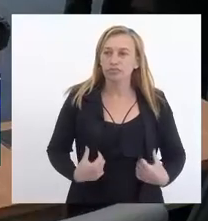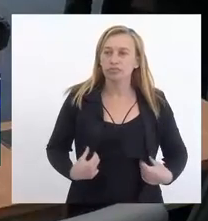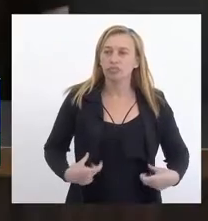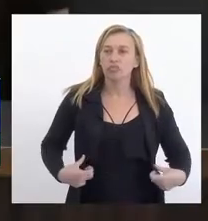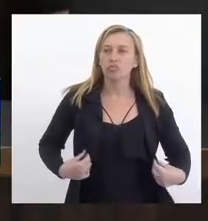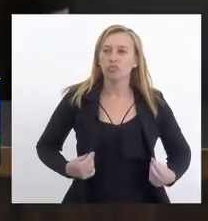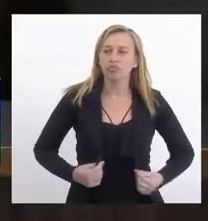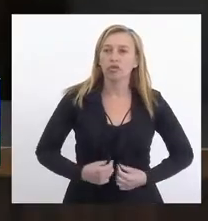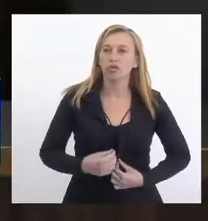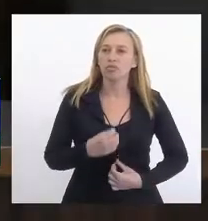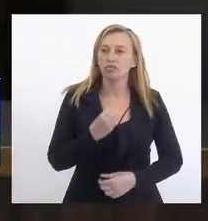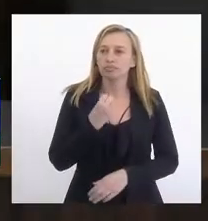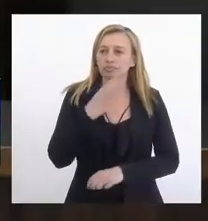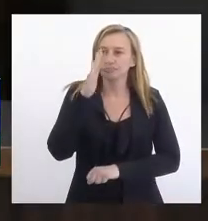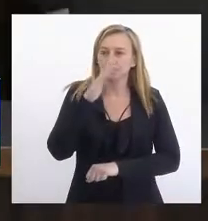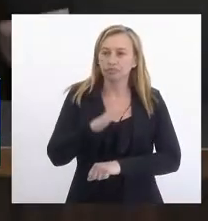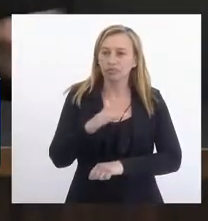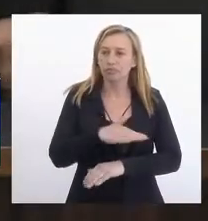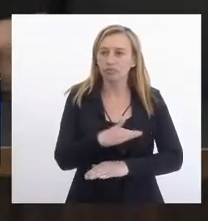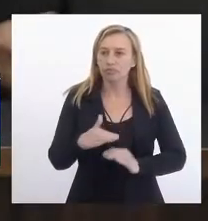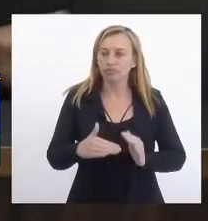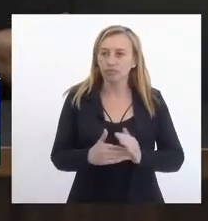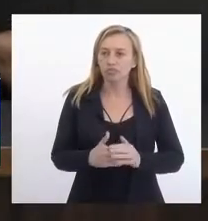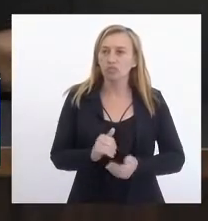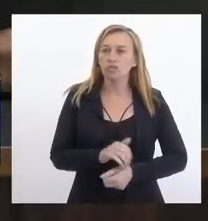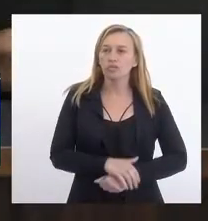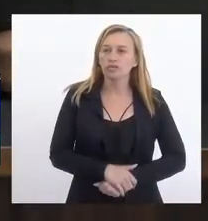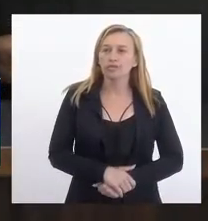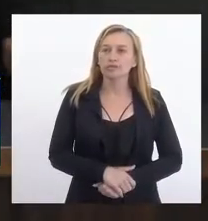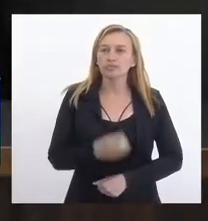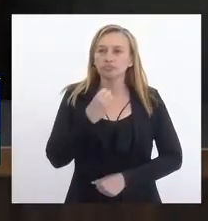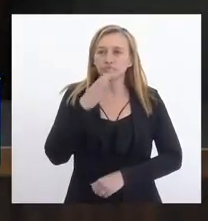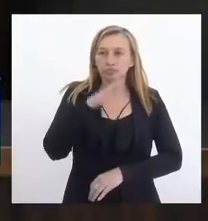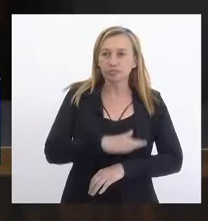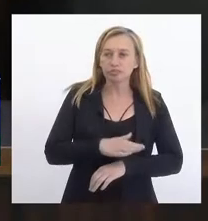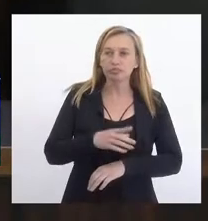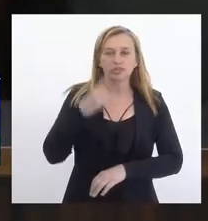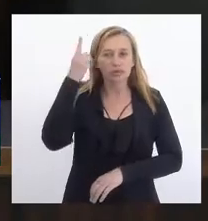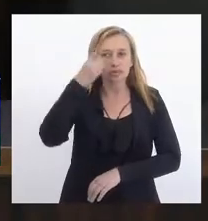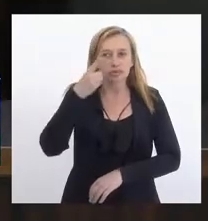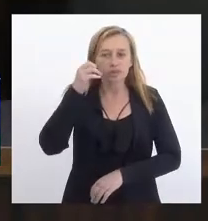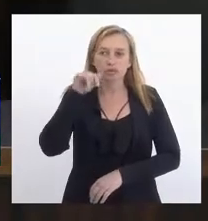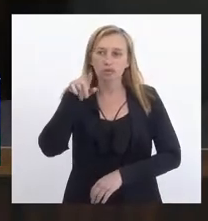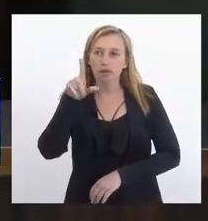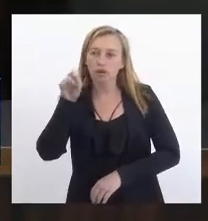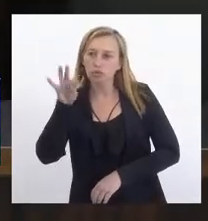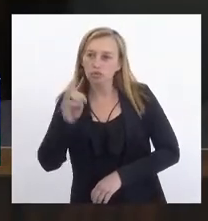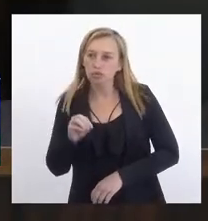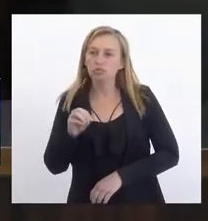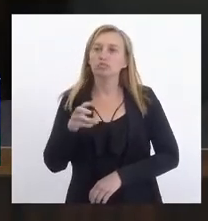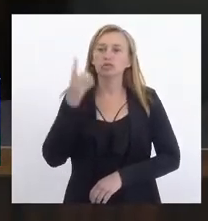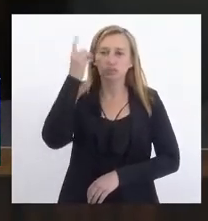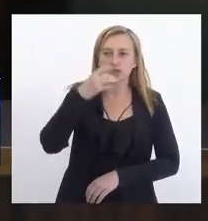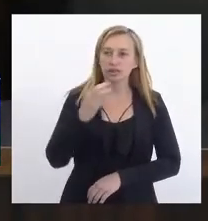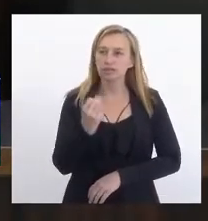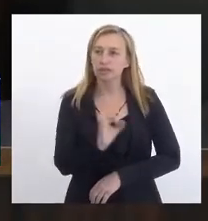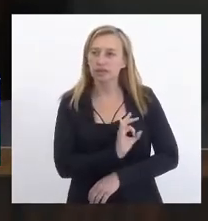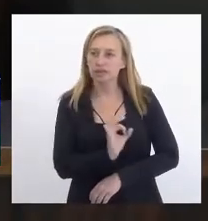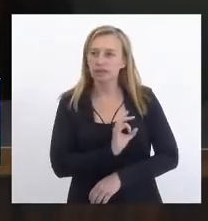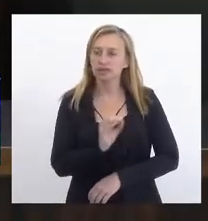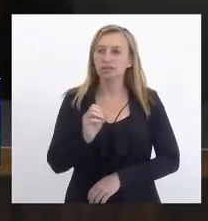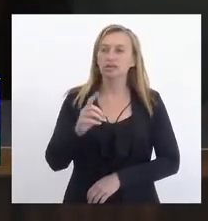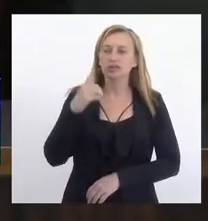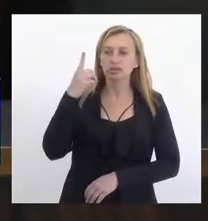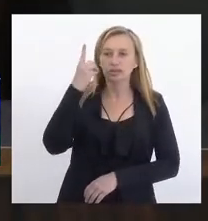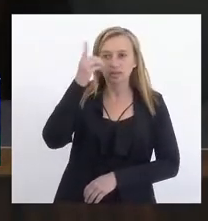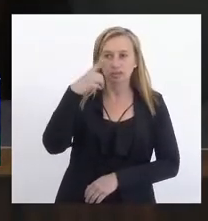Boa tarde a todas e todos. Boa tarde, deputado Deodalto, deputada Marta, Val, ponta esquerda,